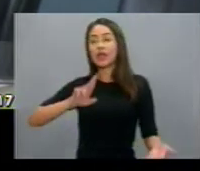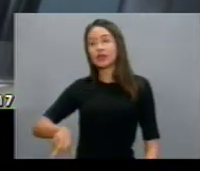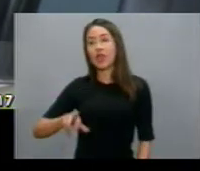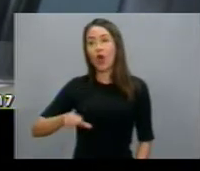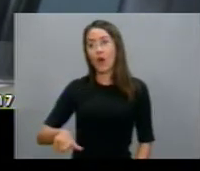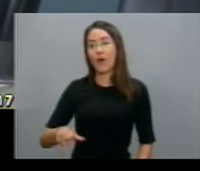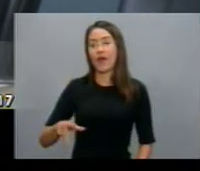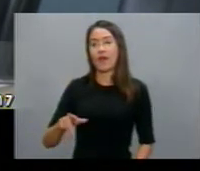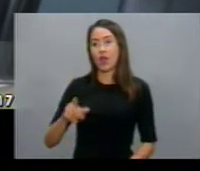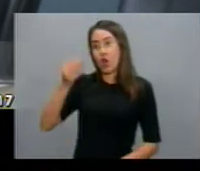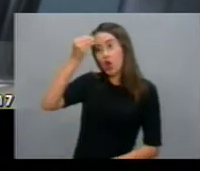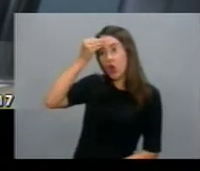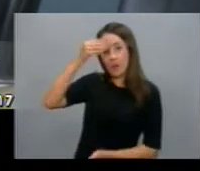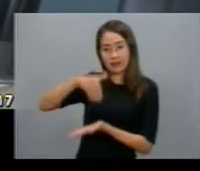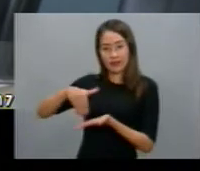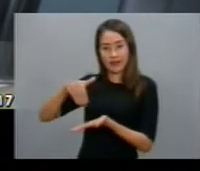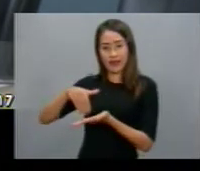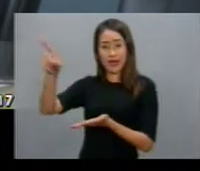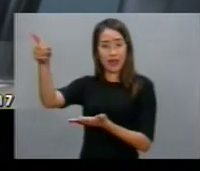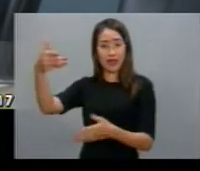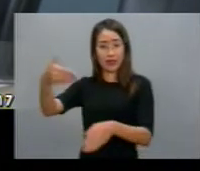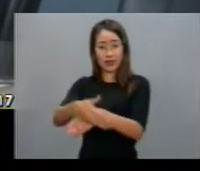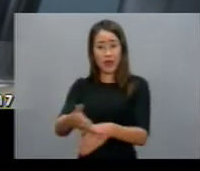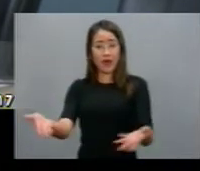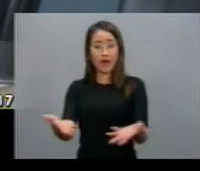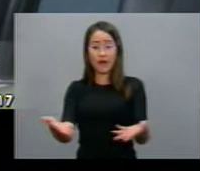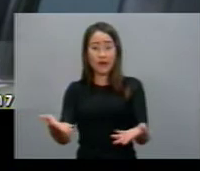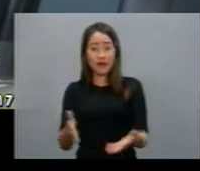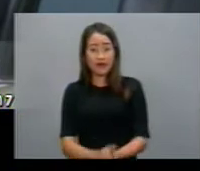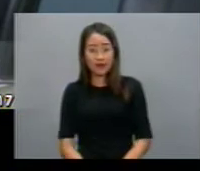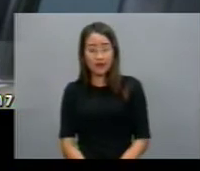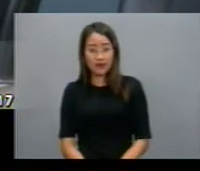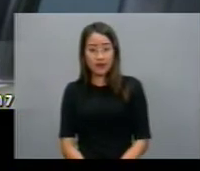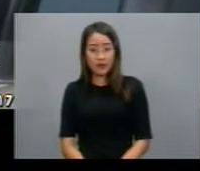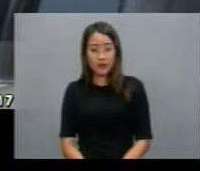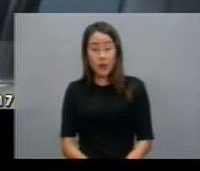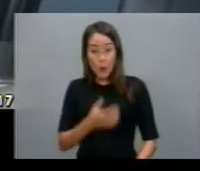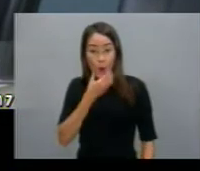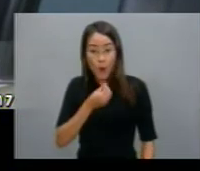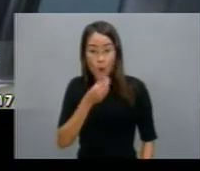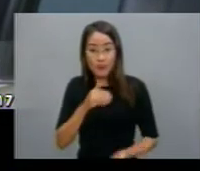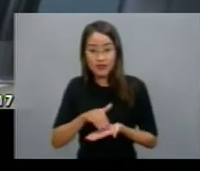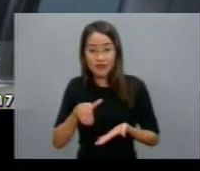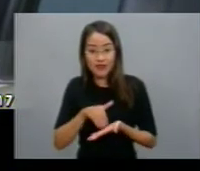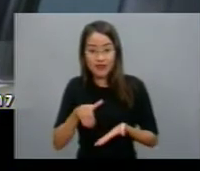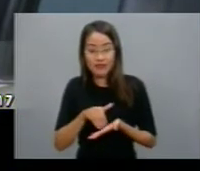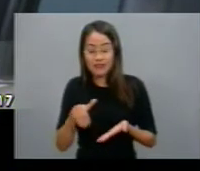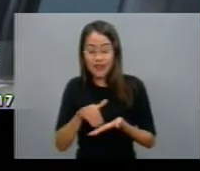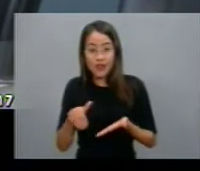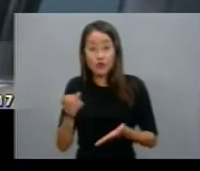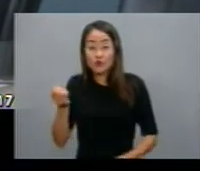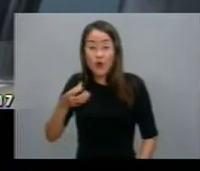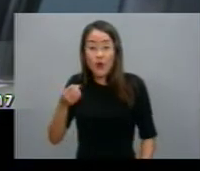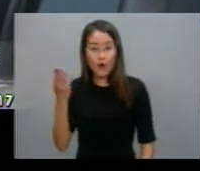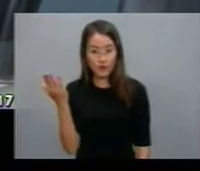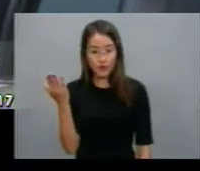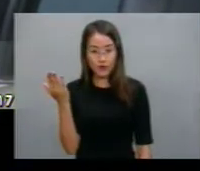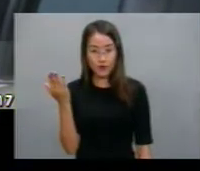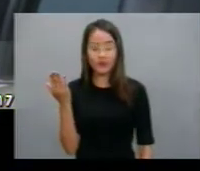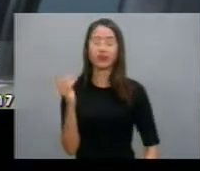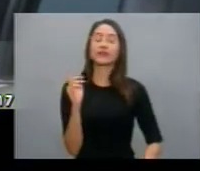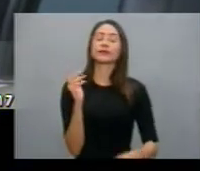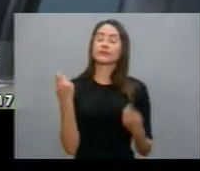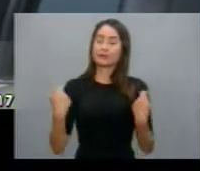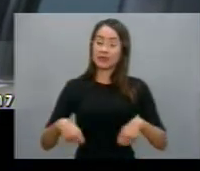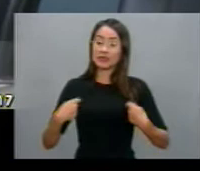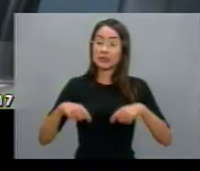no Estado de Ceará. A política, ao sistema. A maneira como está se conduzindo a segurança pública já há algum tempo aqui no Estado de Ceará. Eu vou ter mais tempo para falar